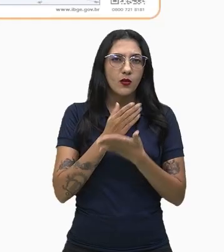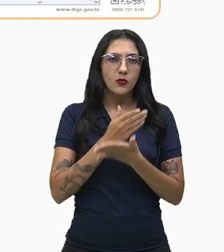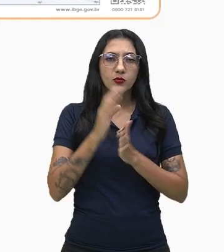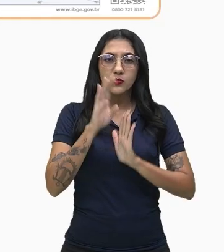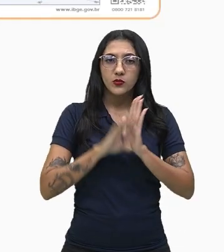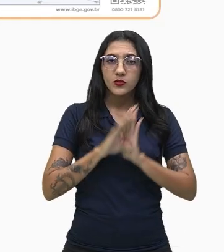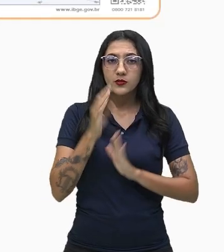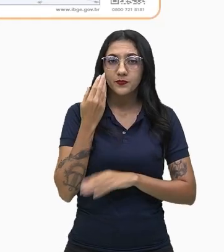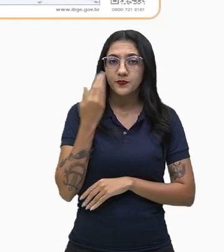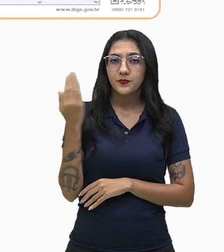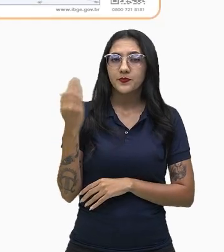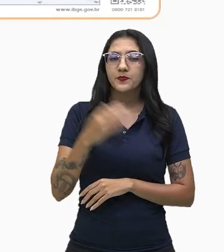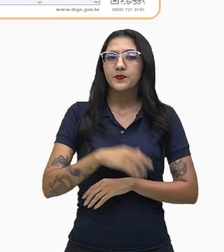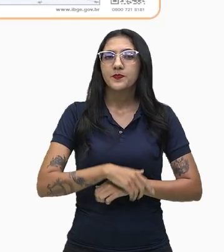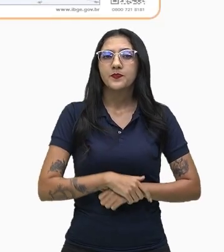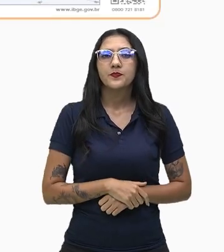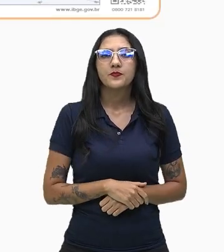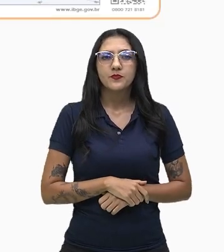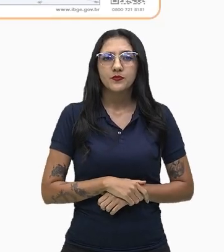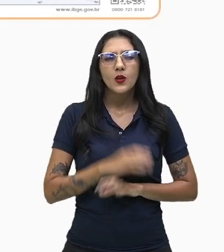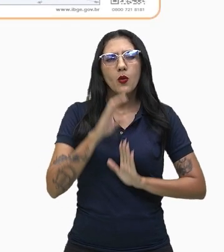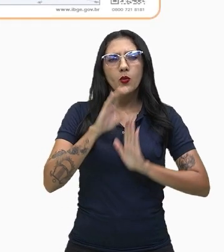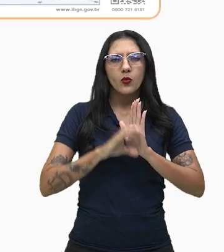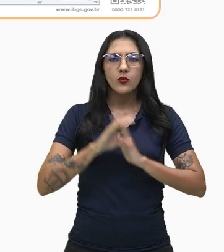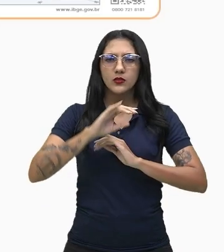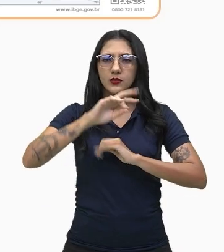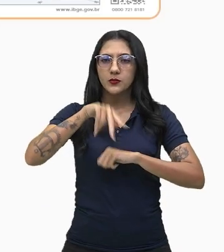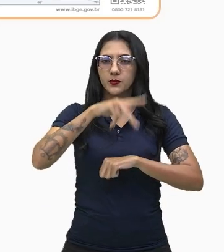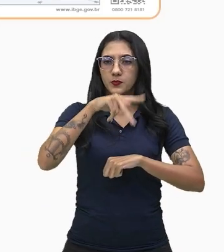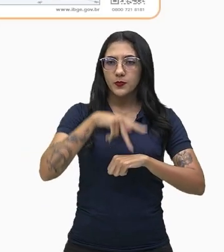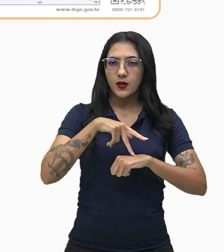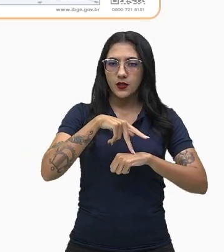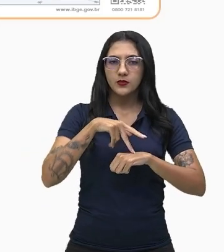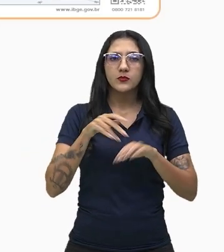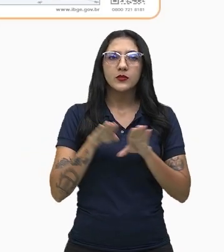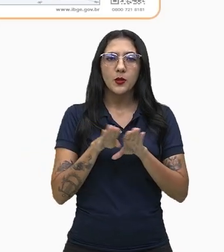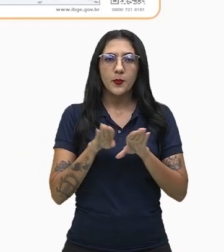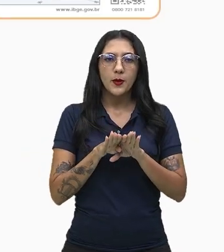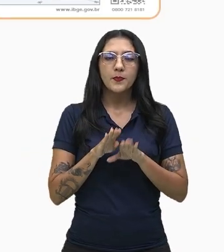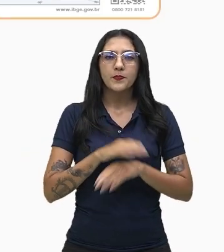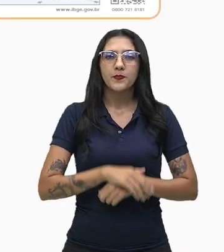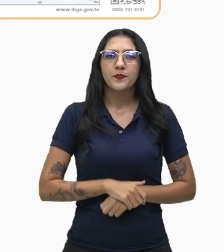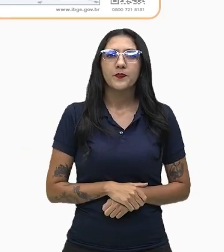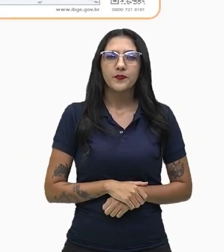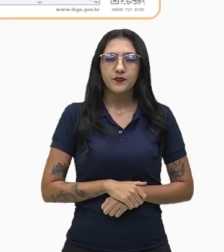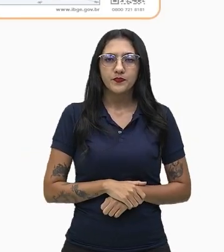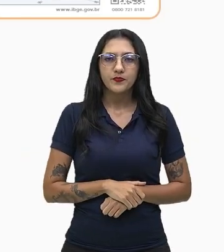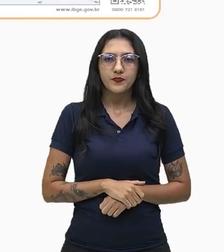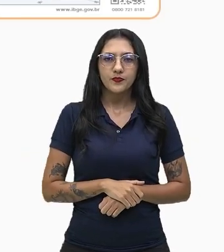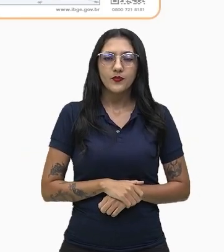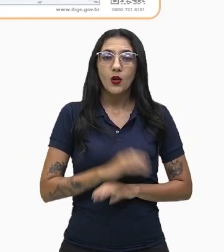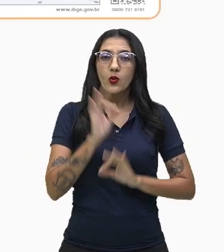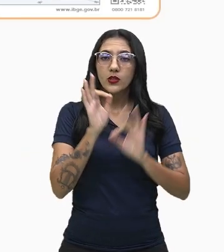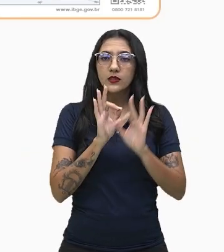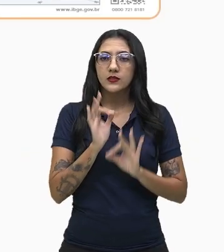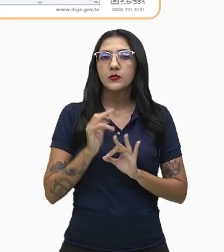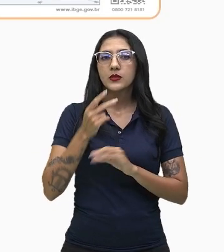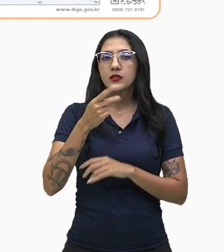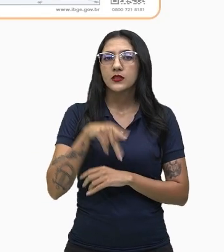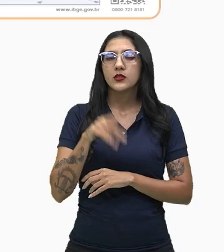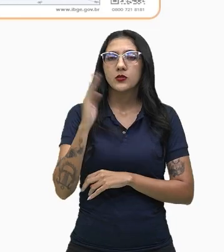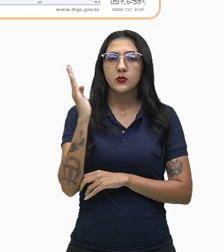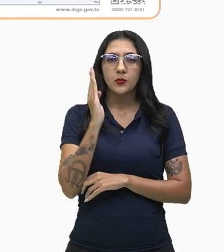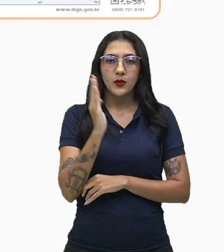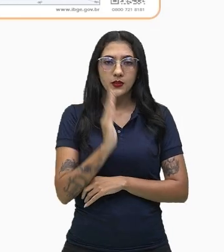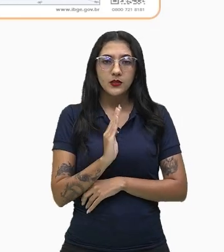aí, inicialmente, o conceito de país, né? Nós temos a divisão política administrativa do Brasil e nessa configuração,